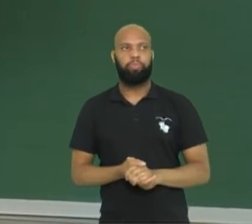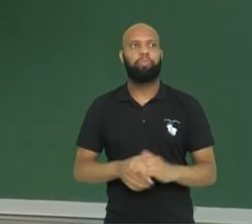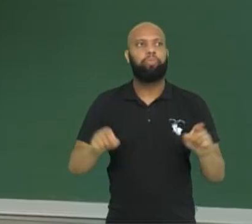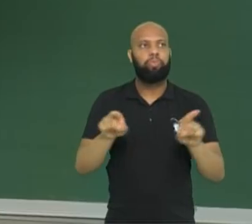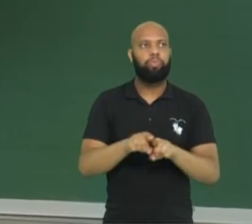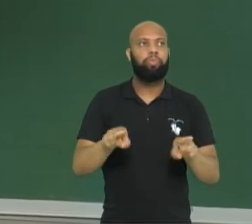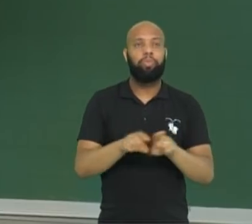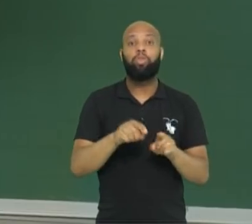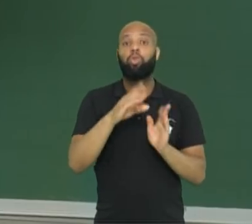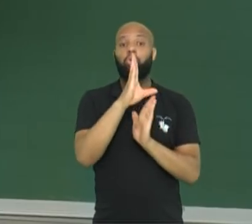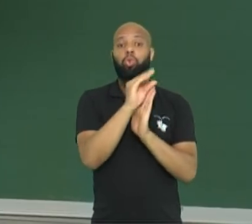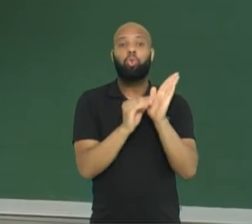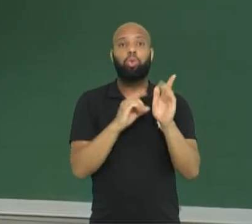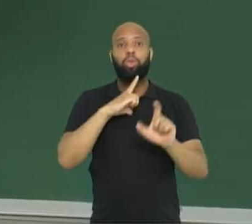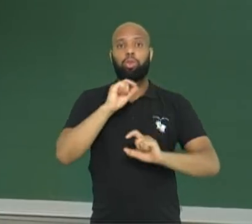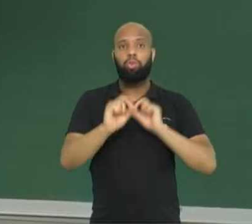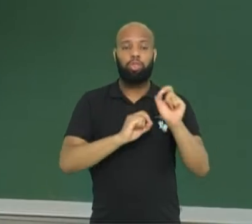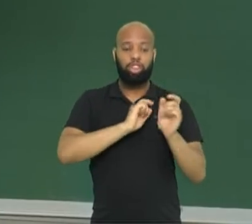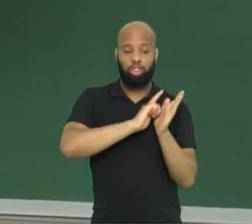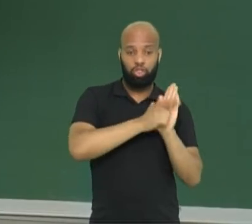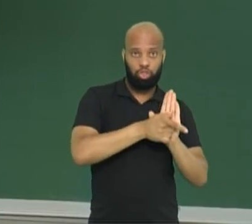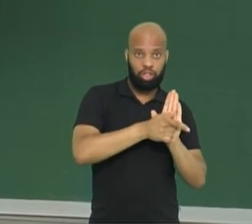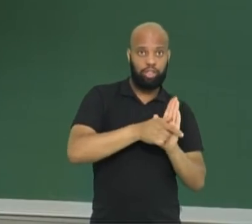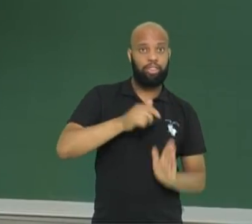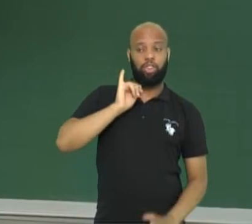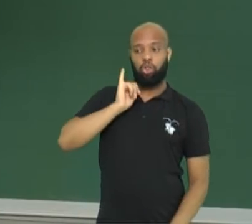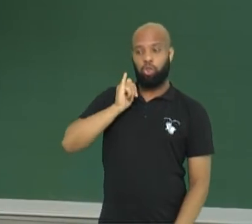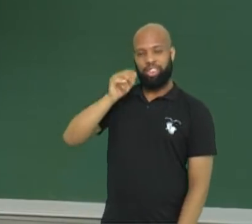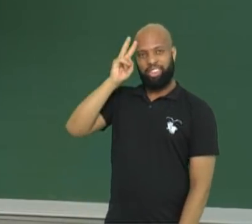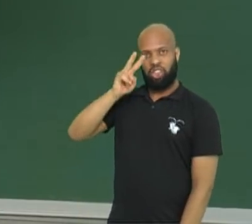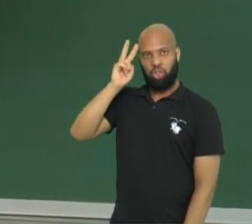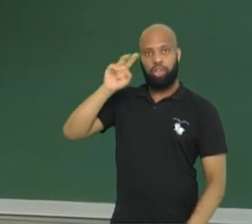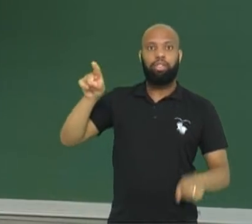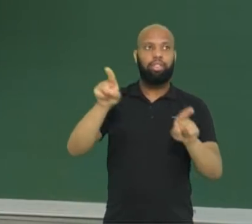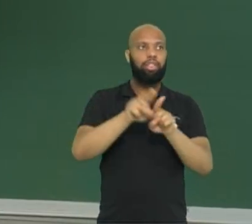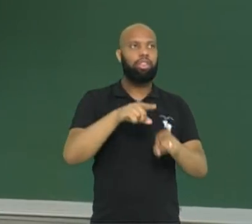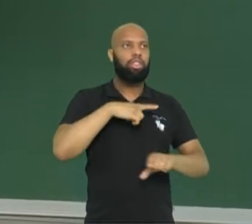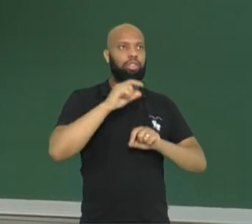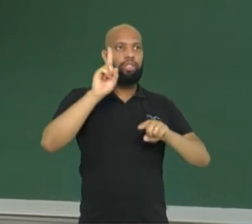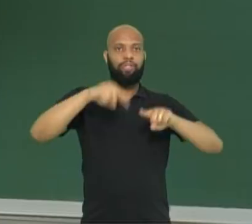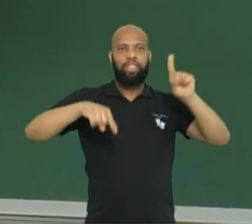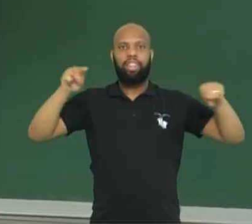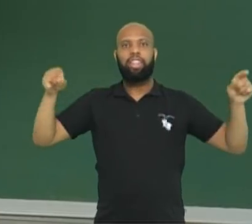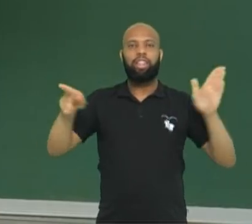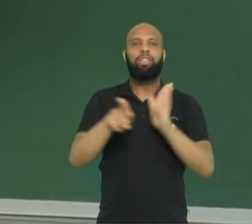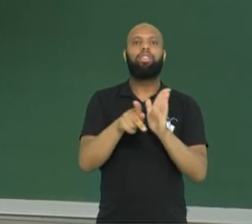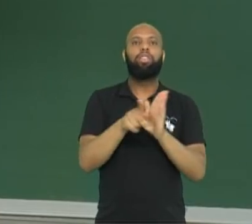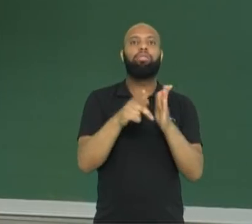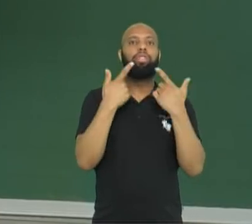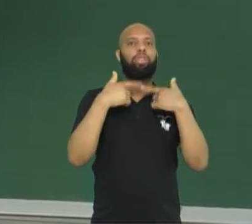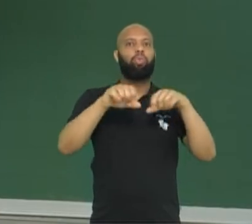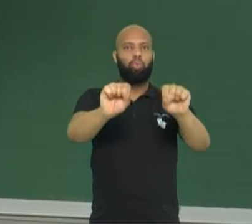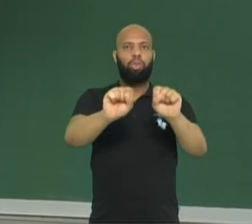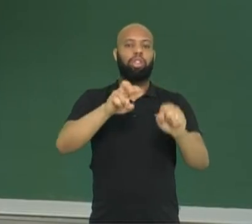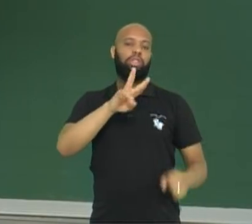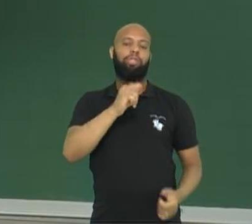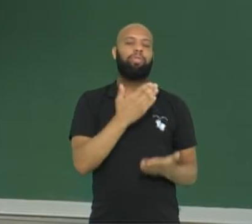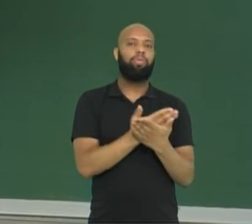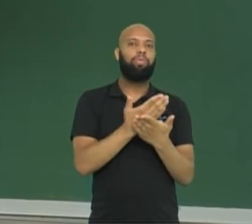os conteúdos, o gênero discursivo causo e também variação linguística. Nós vamos trabalhar